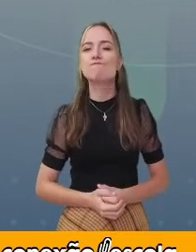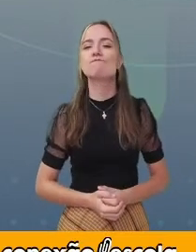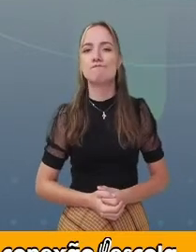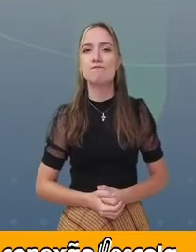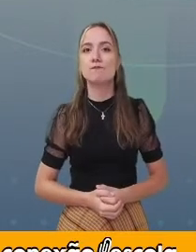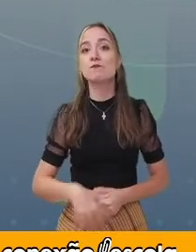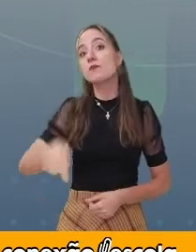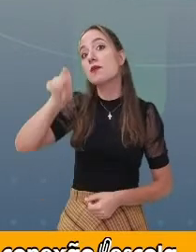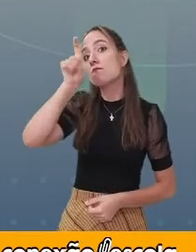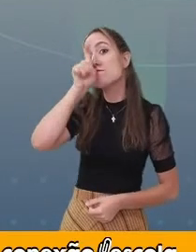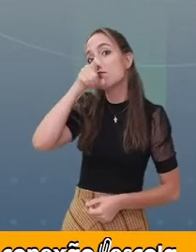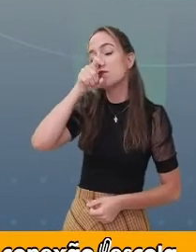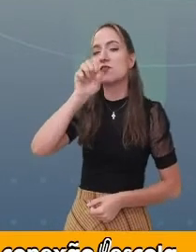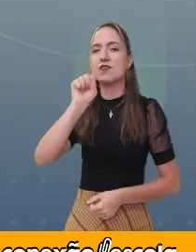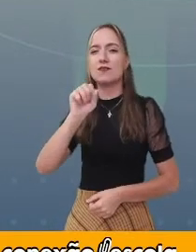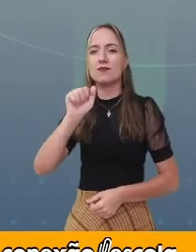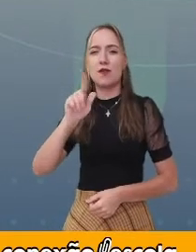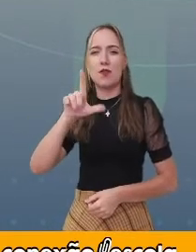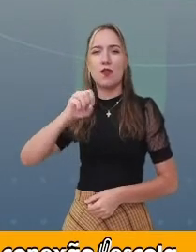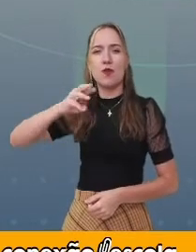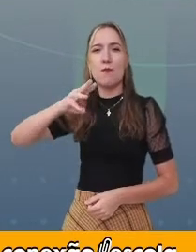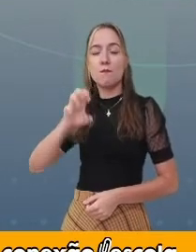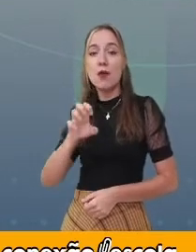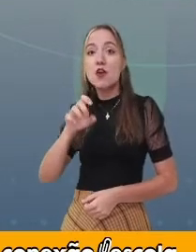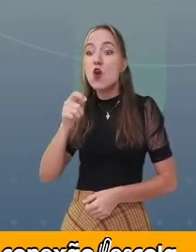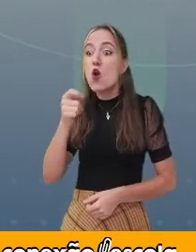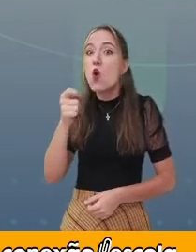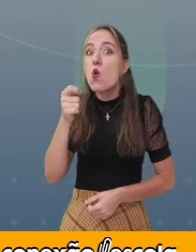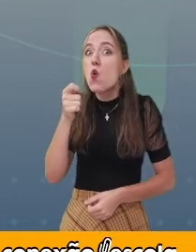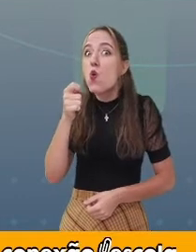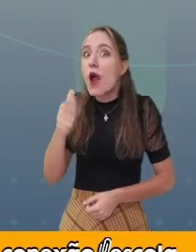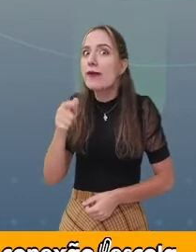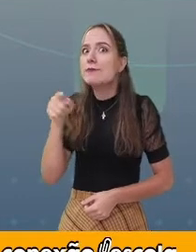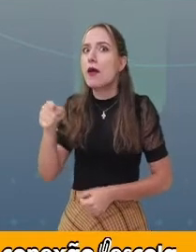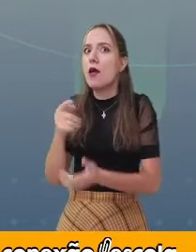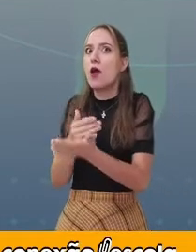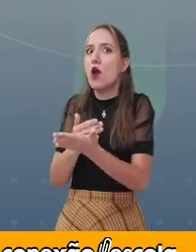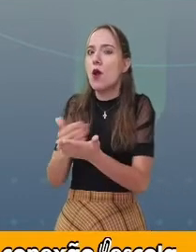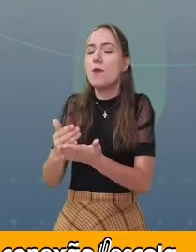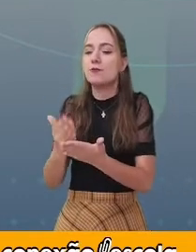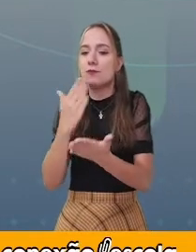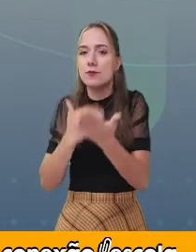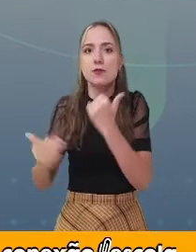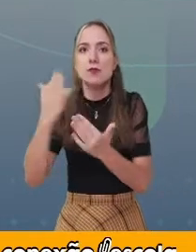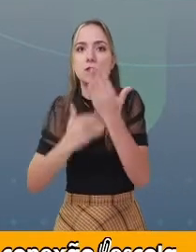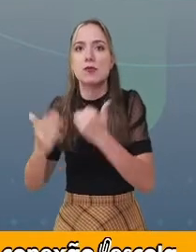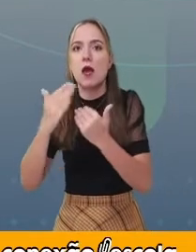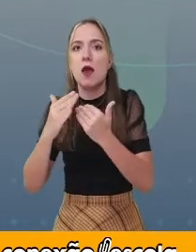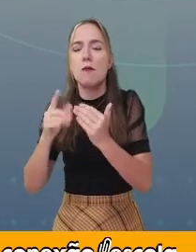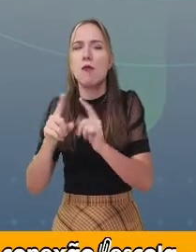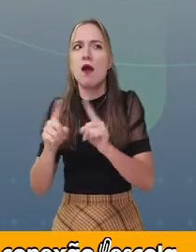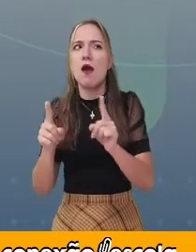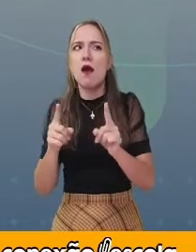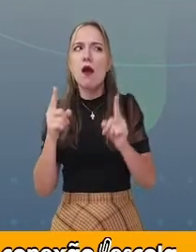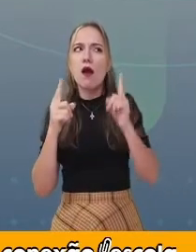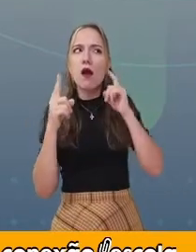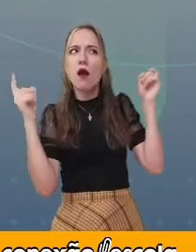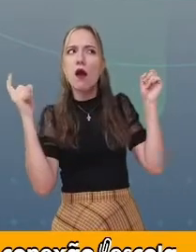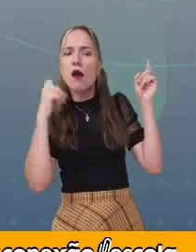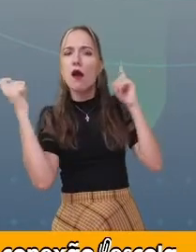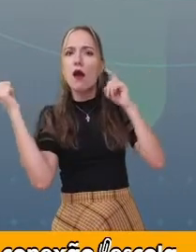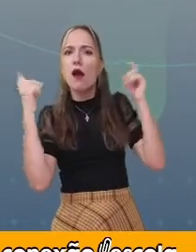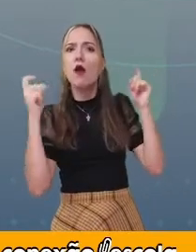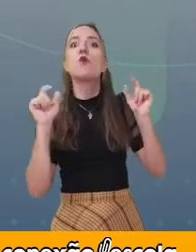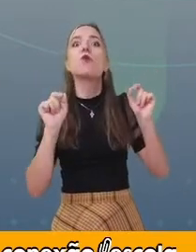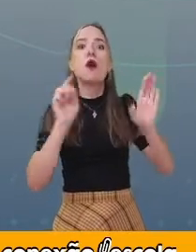Estava a bruxa Salomé, neste momento, prestes a começar o seu jantar, quando ouviu